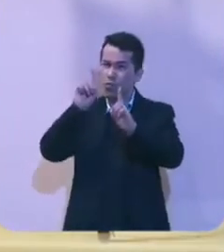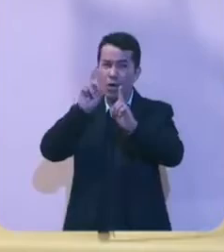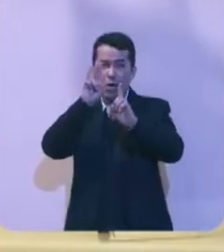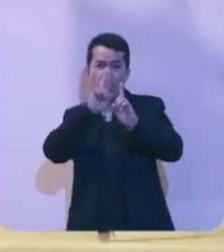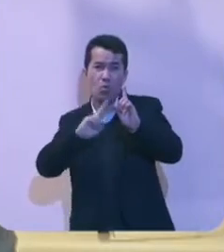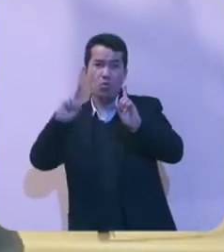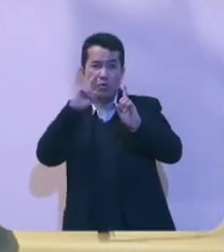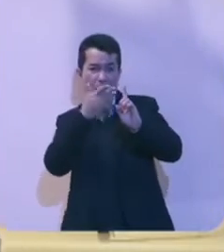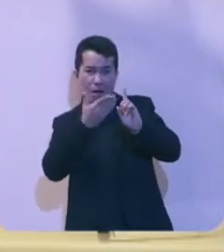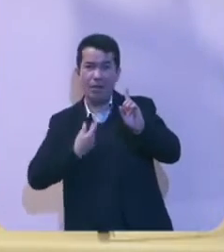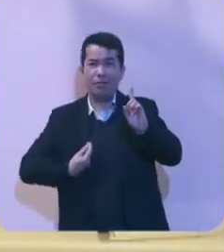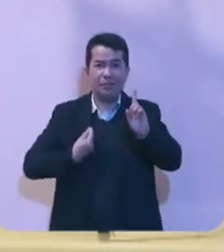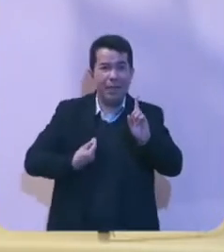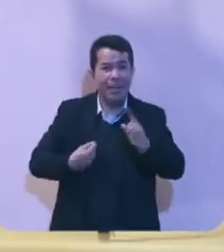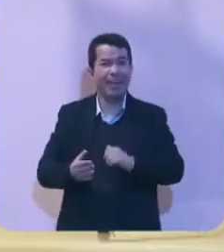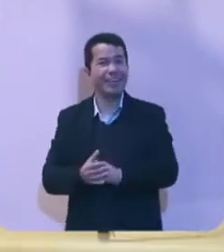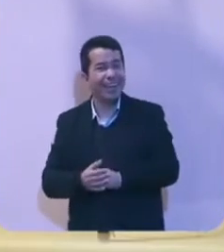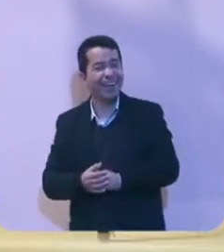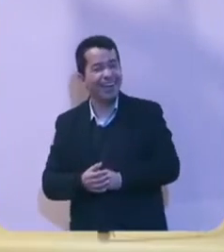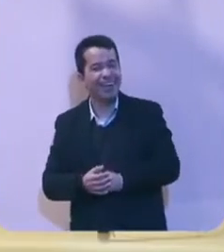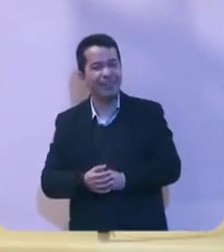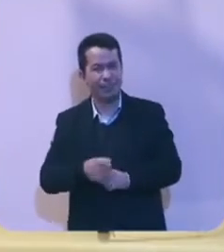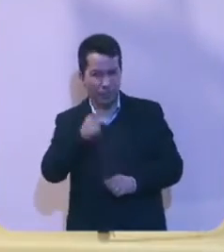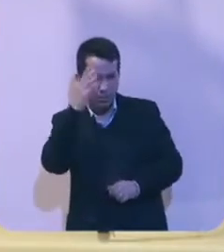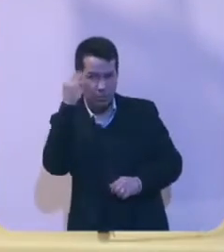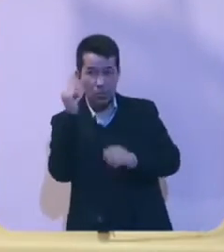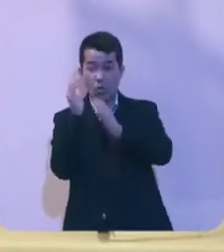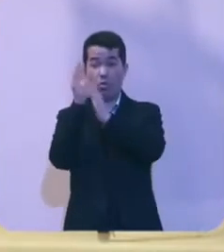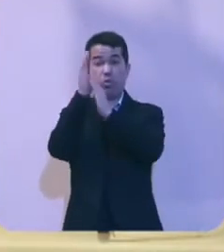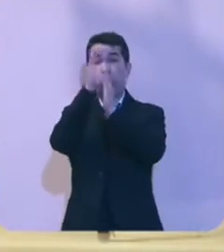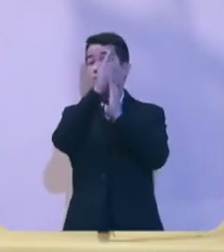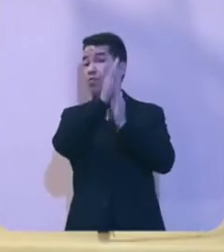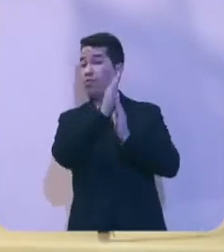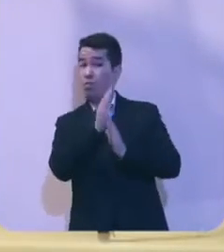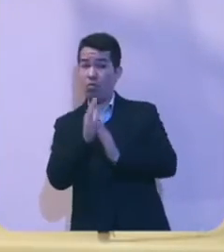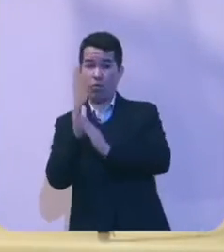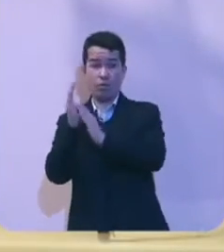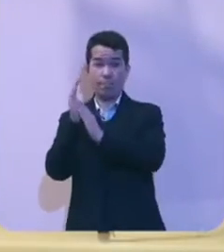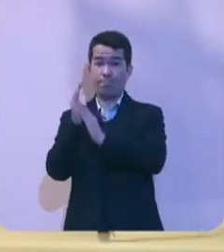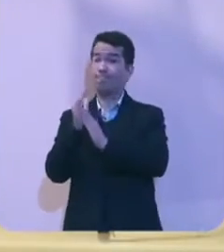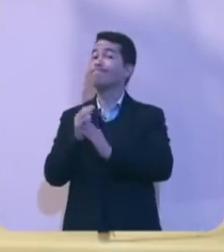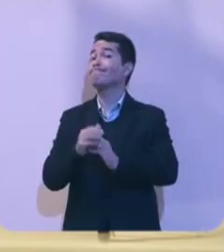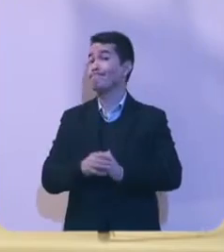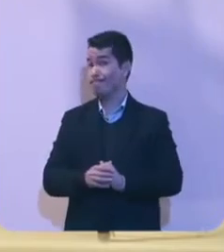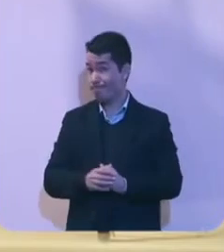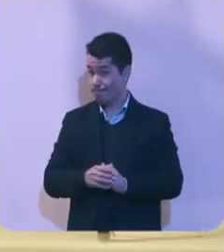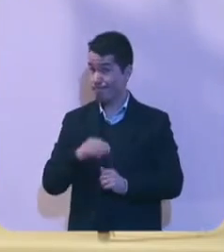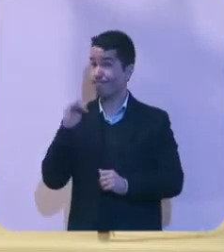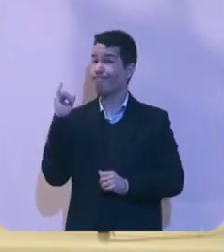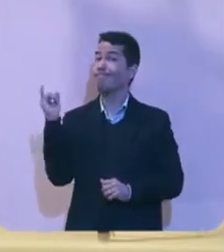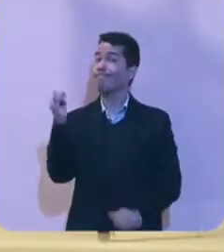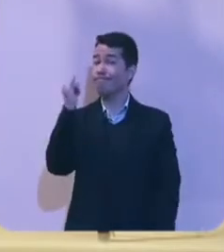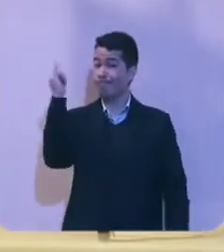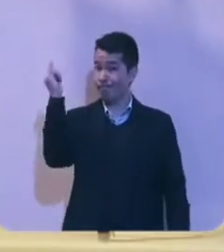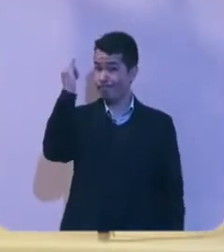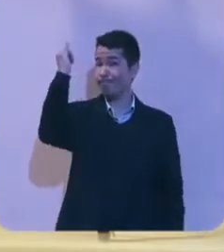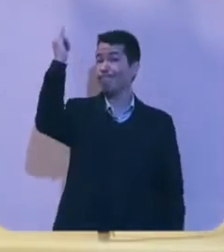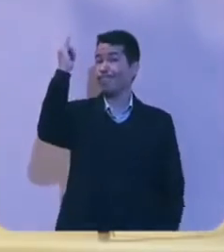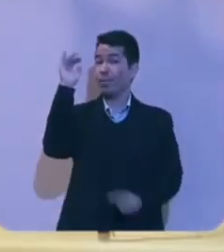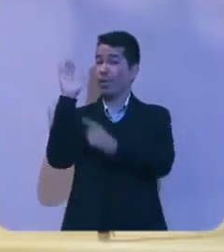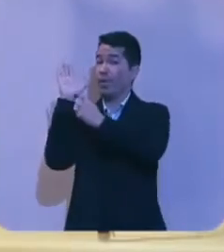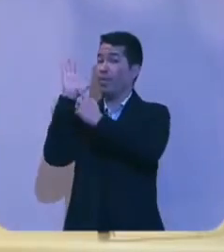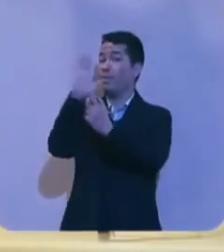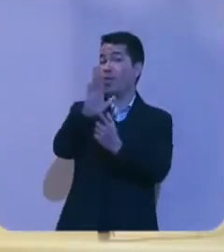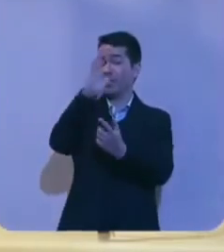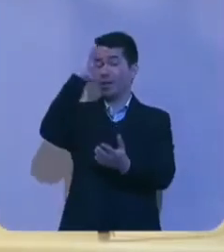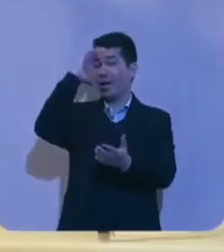batalhas. Sabe, o louvor é uma expressão de fé e de certeza de que estamos sendo conduzidos pelo